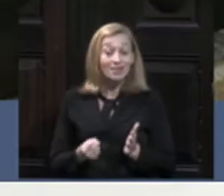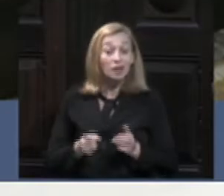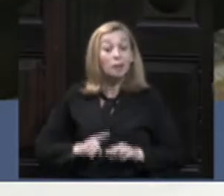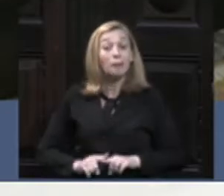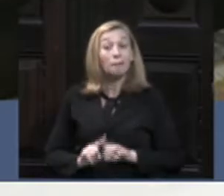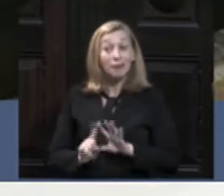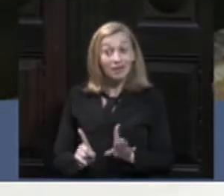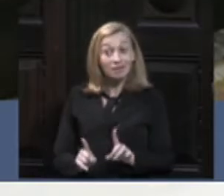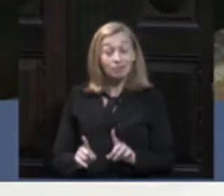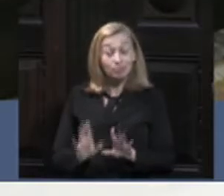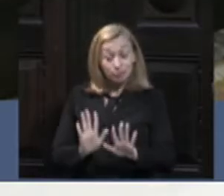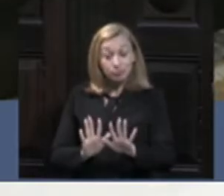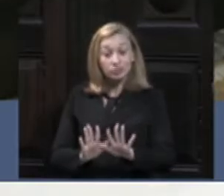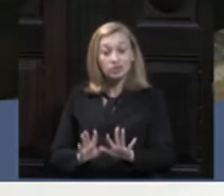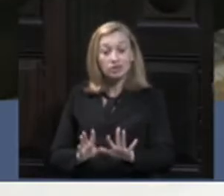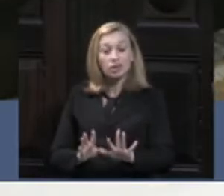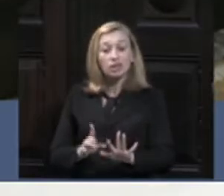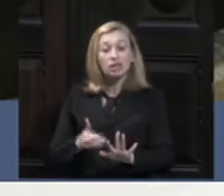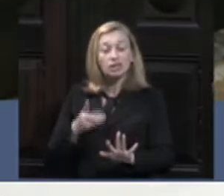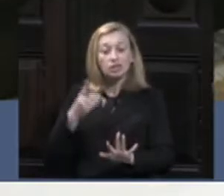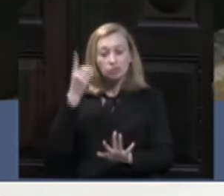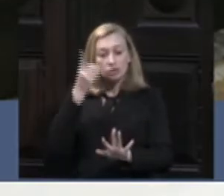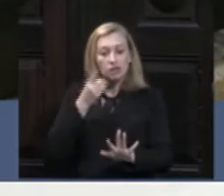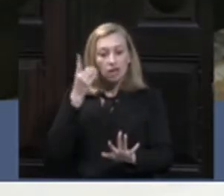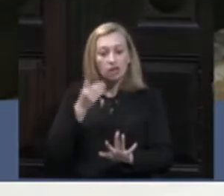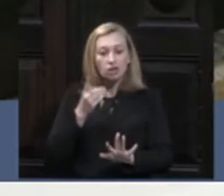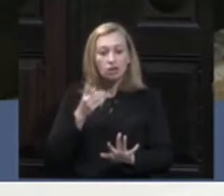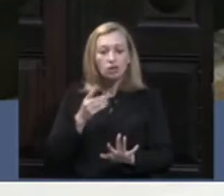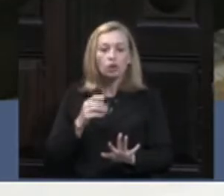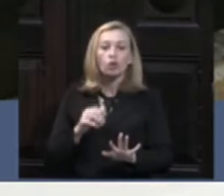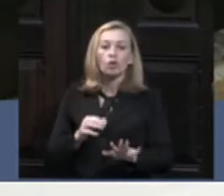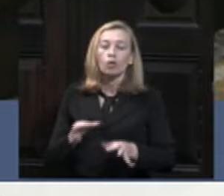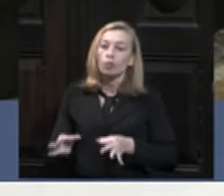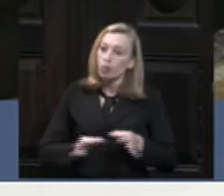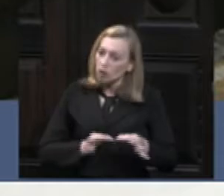Então, deputado, o projeto está em primeira.